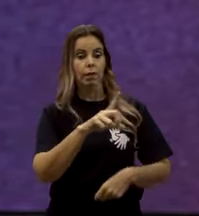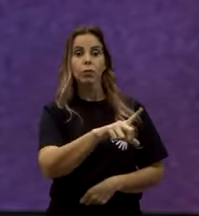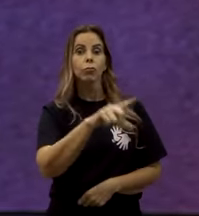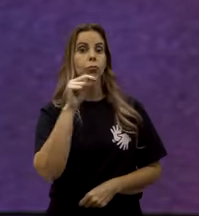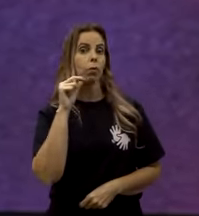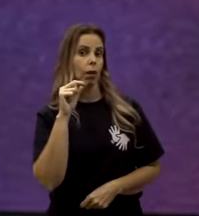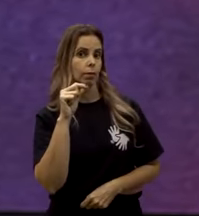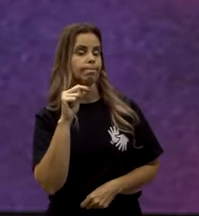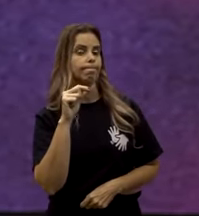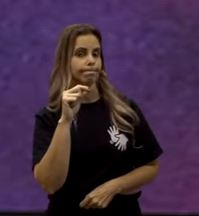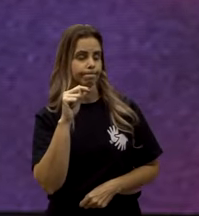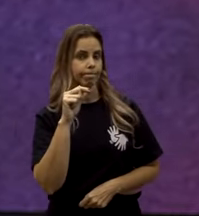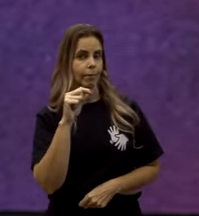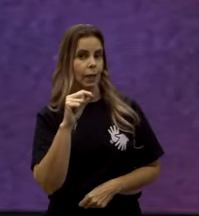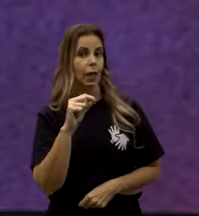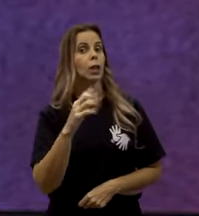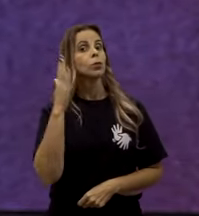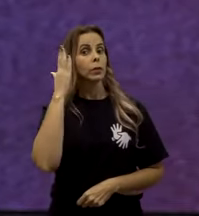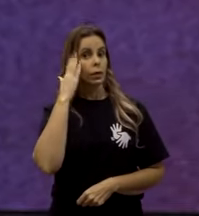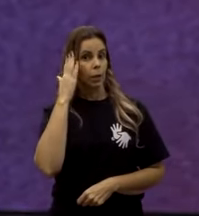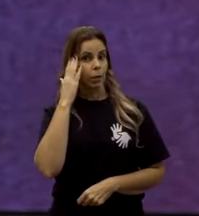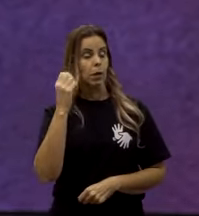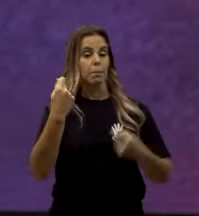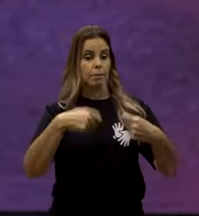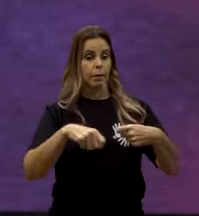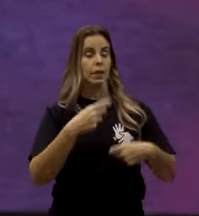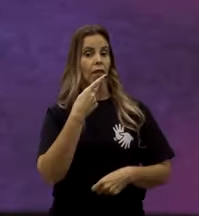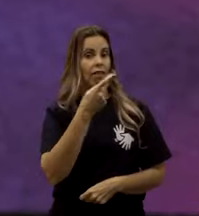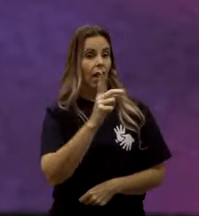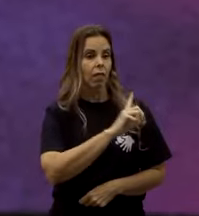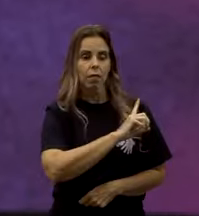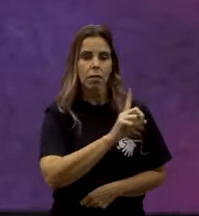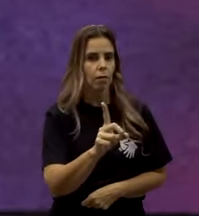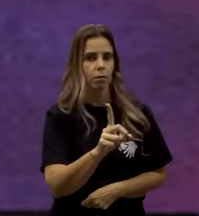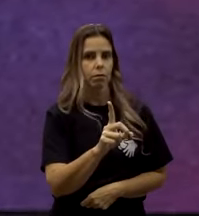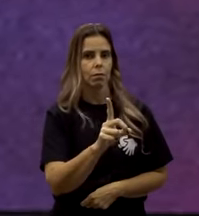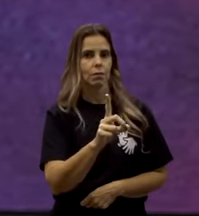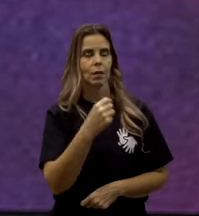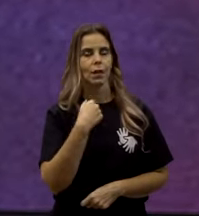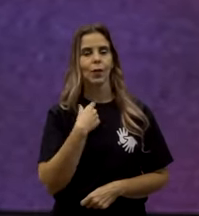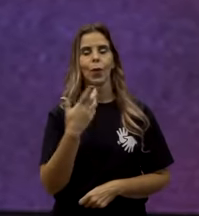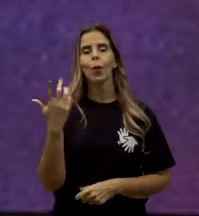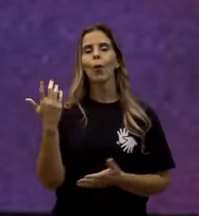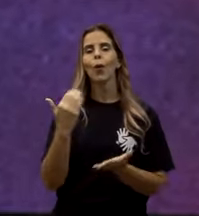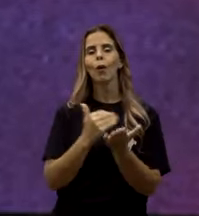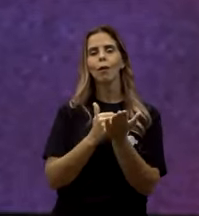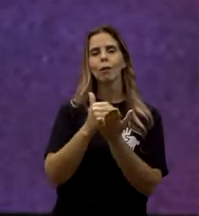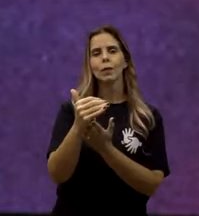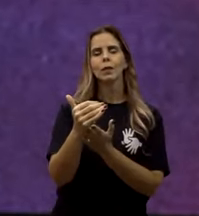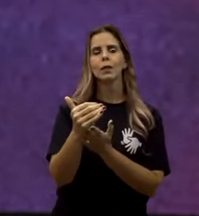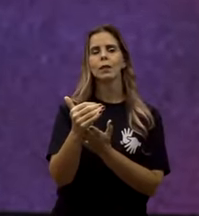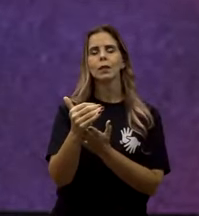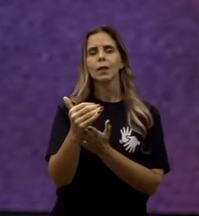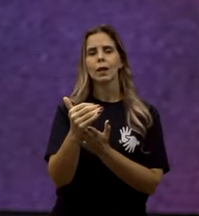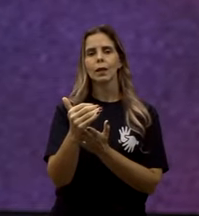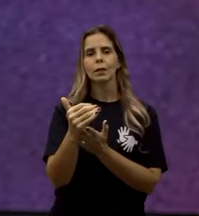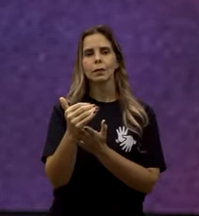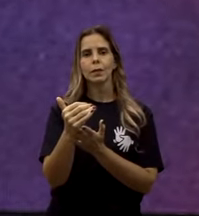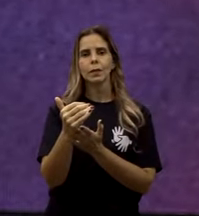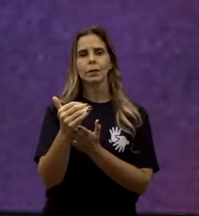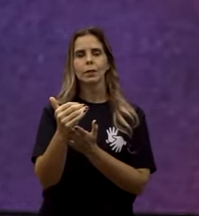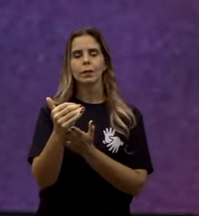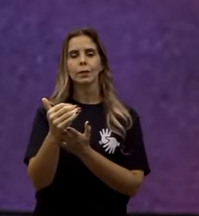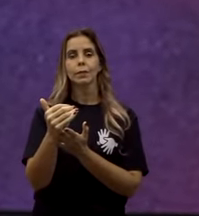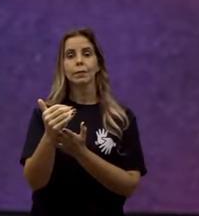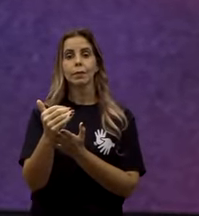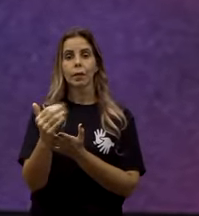Eu sabia que eu tinha que dizer Não eu não dizia e sabe o que aconteceu comigo eu me tornei um acumulador eu nem sabia que tinha essa doença eu me